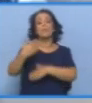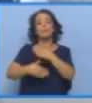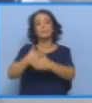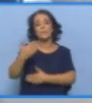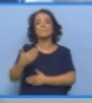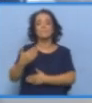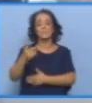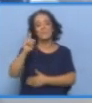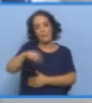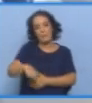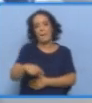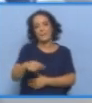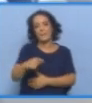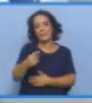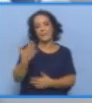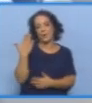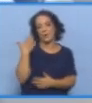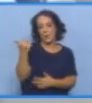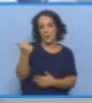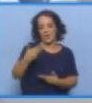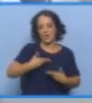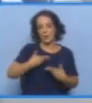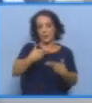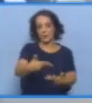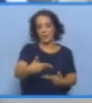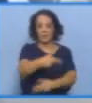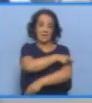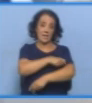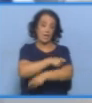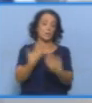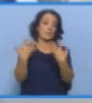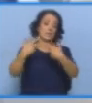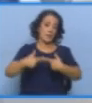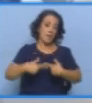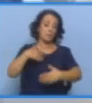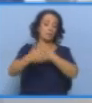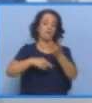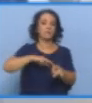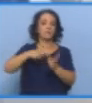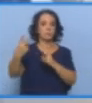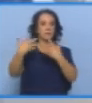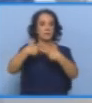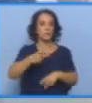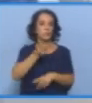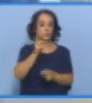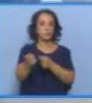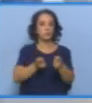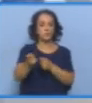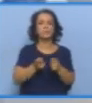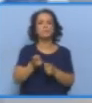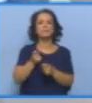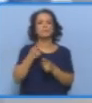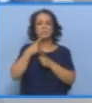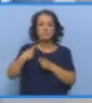chamado e convidado para delegado sindical e depois dirigente sindical e coordenador dos sindicatos metalúrgicos do Sul